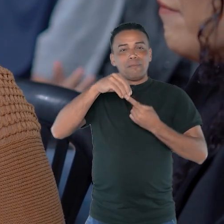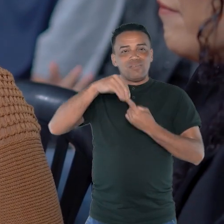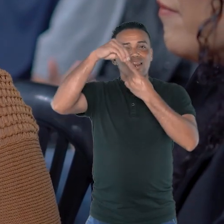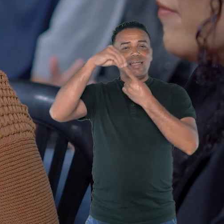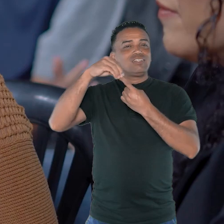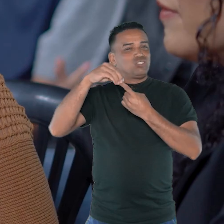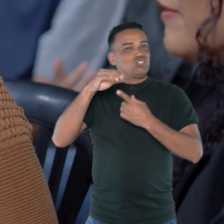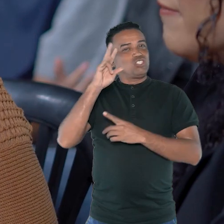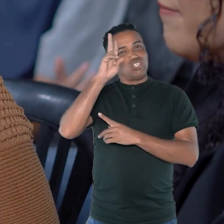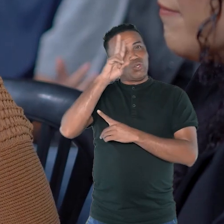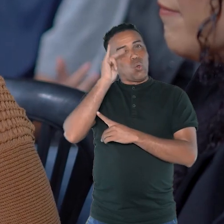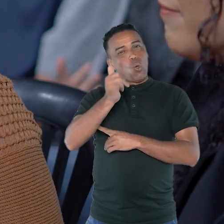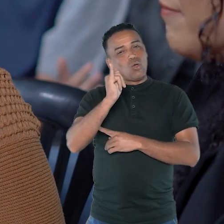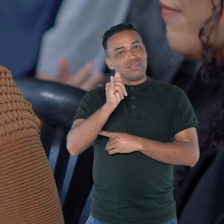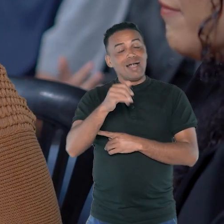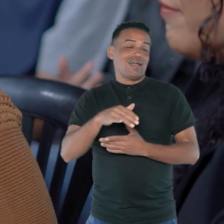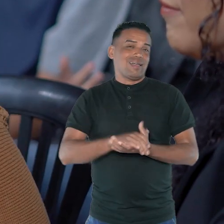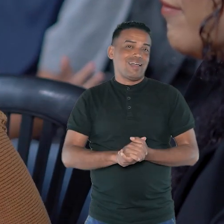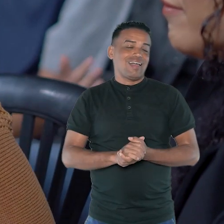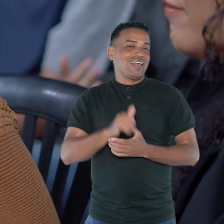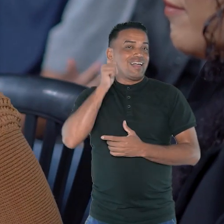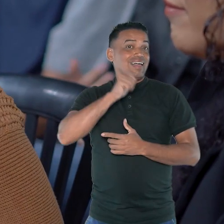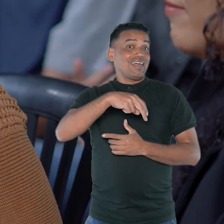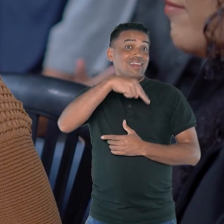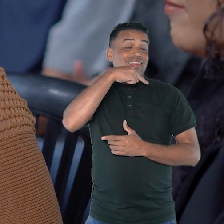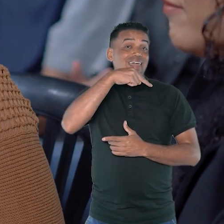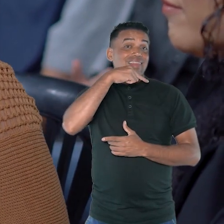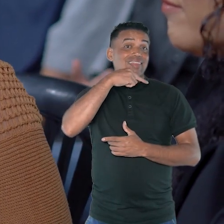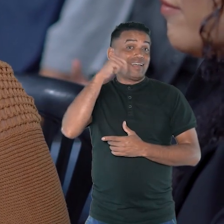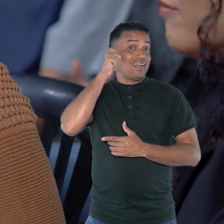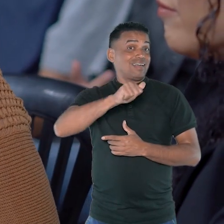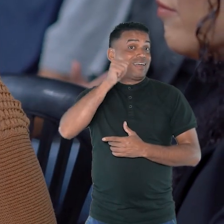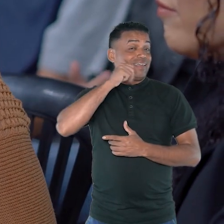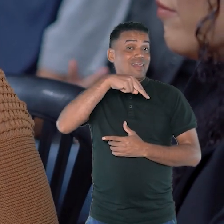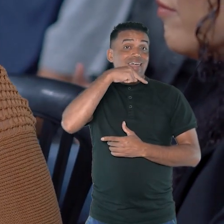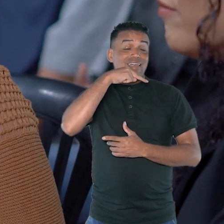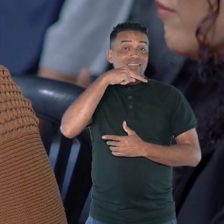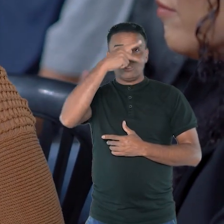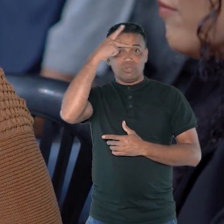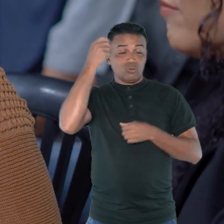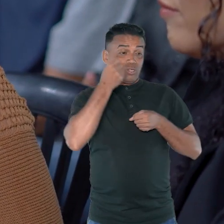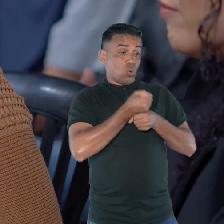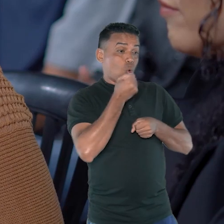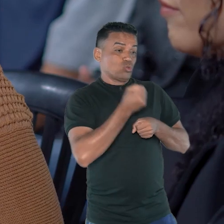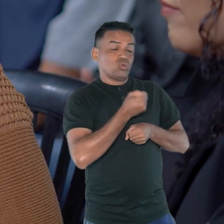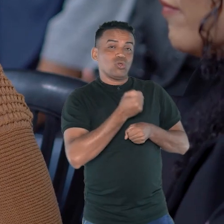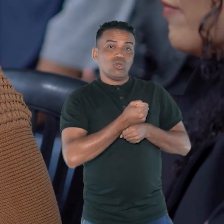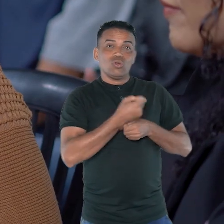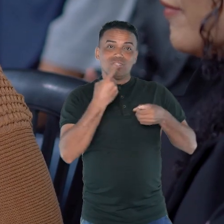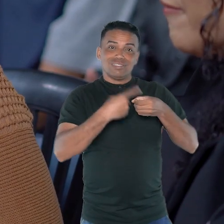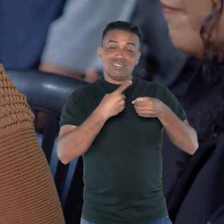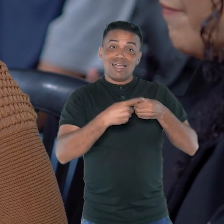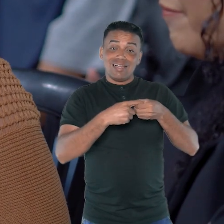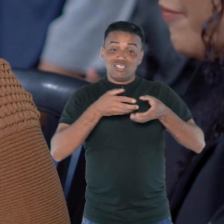para ela que eu conheci a neta, né, de alguém que construiu a cidade a qual ela nasceu. Vai ser